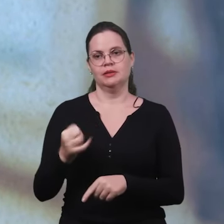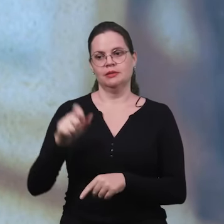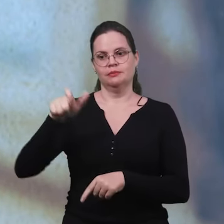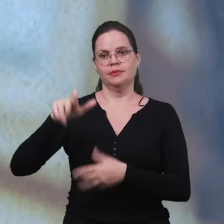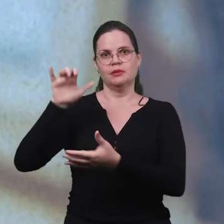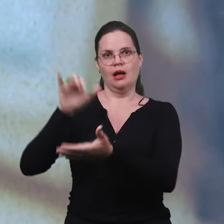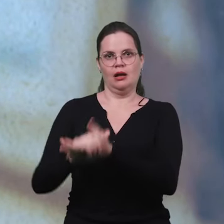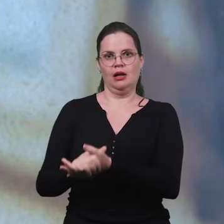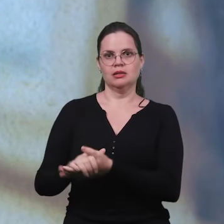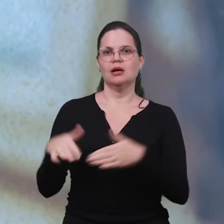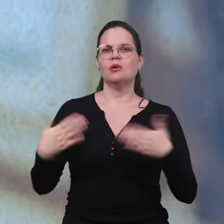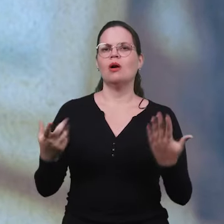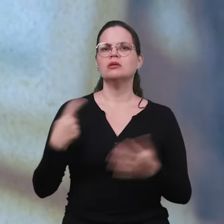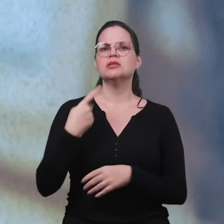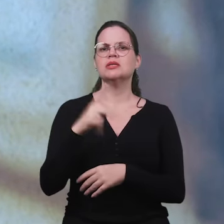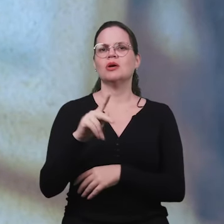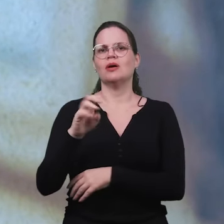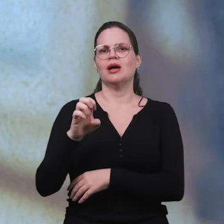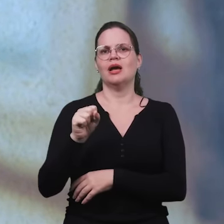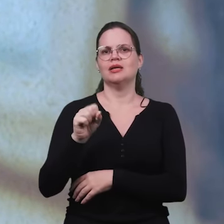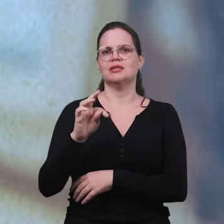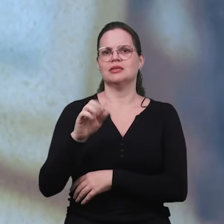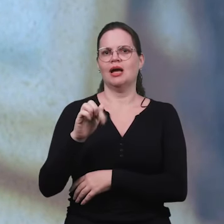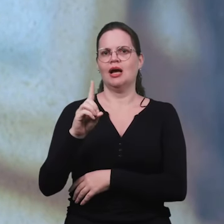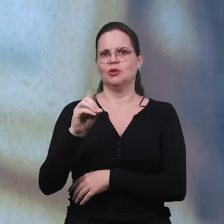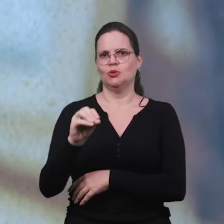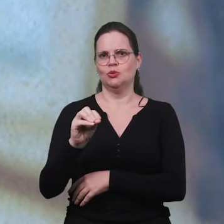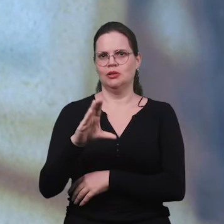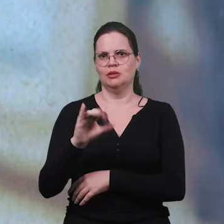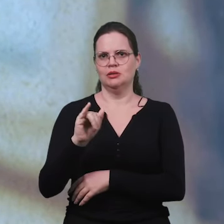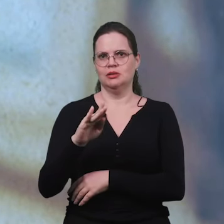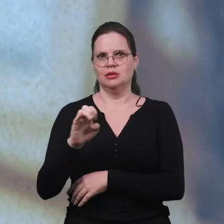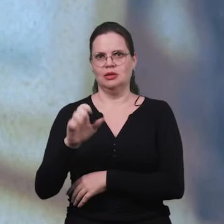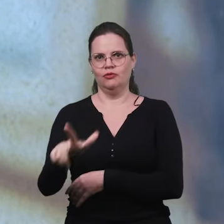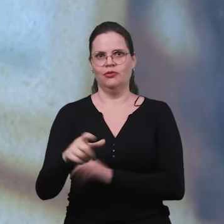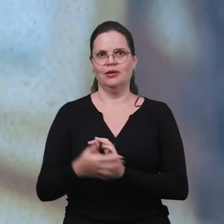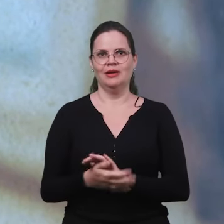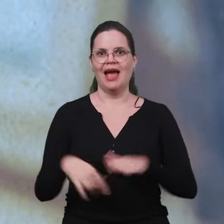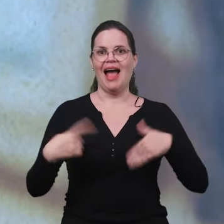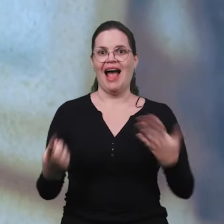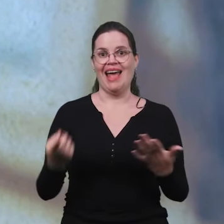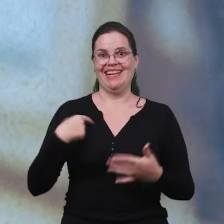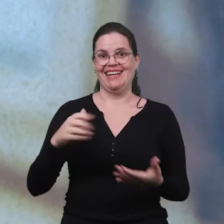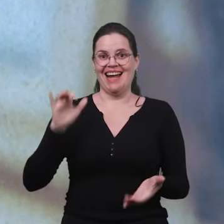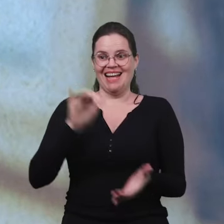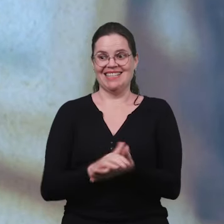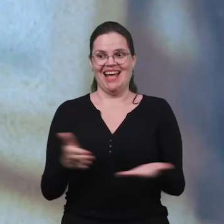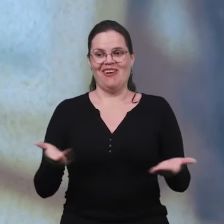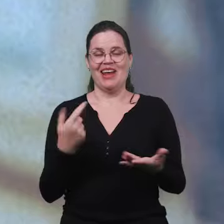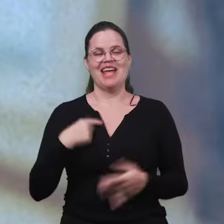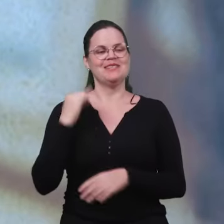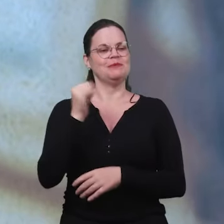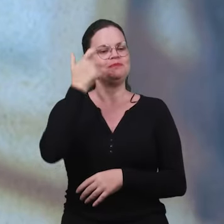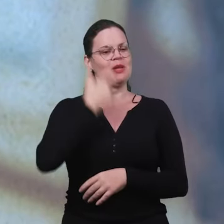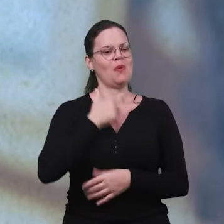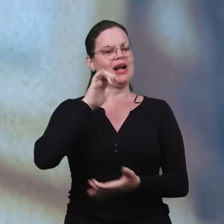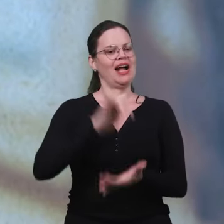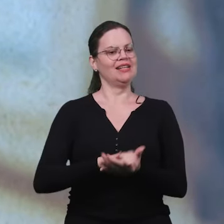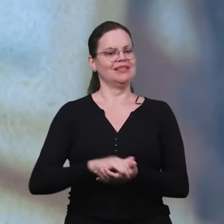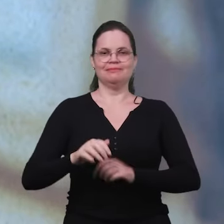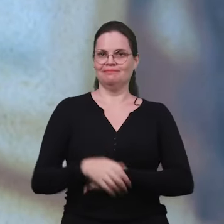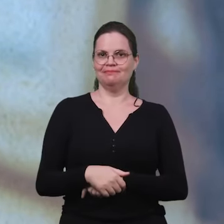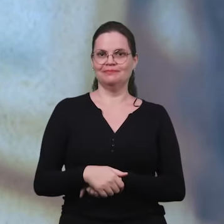perguntam, né, qual que é o seu estado civil? Principalmente quem é recém-casado, né? Aí pergunta, tenho prazer, né? Sou casada, né? Sou casado.